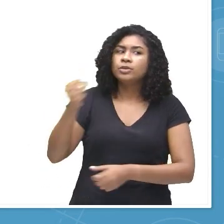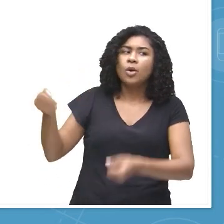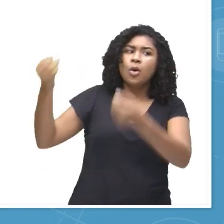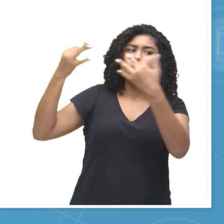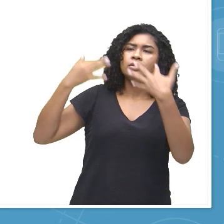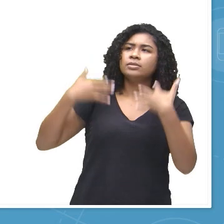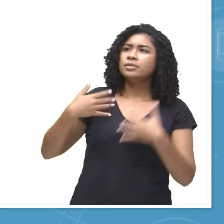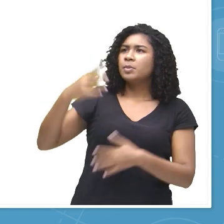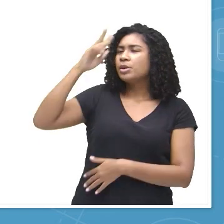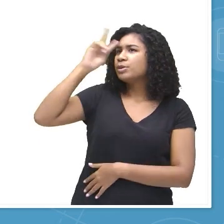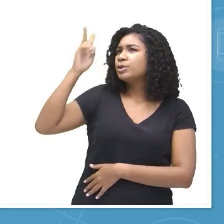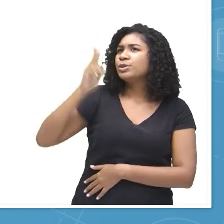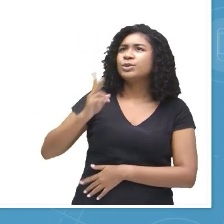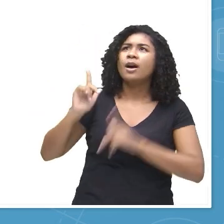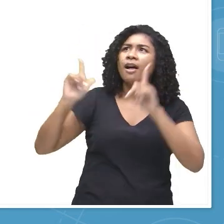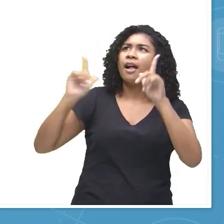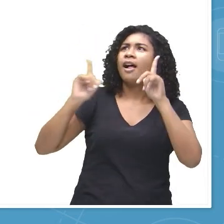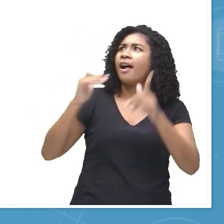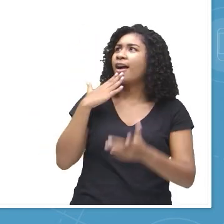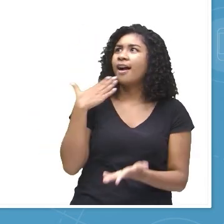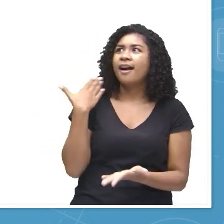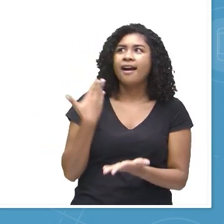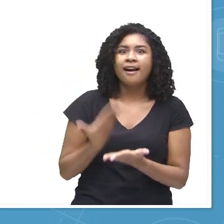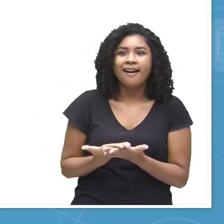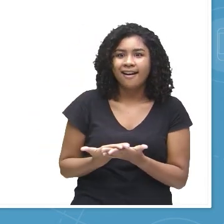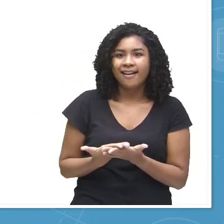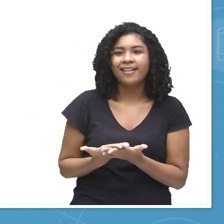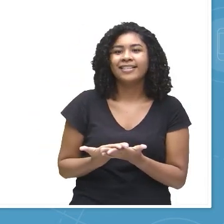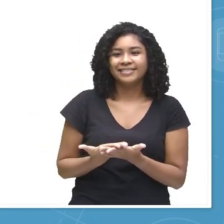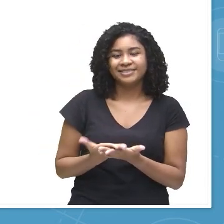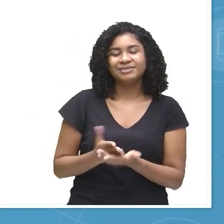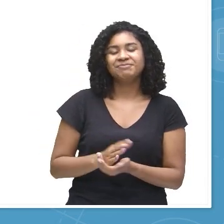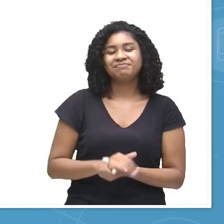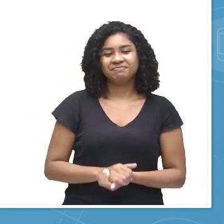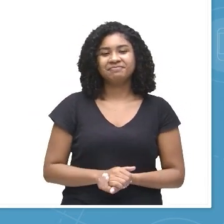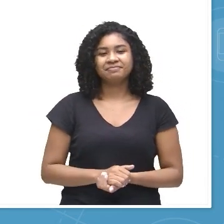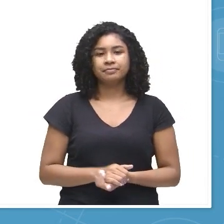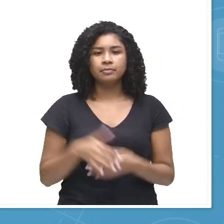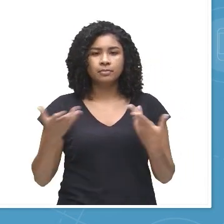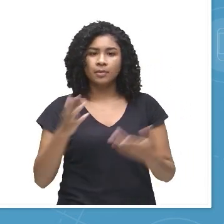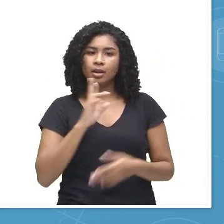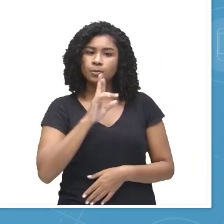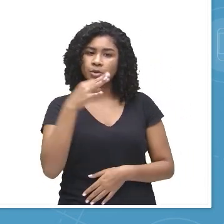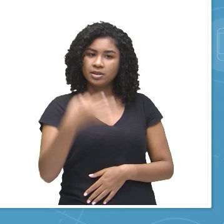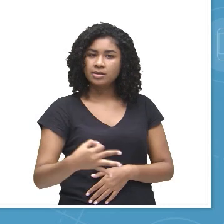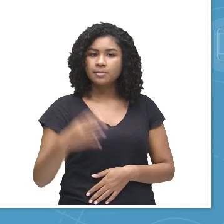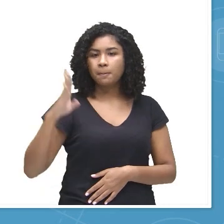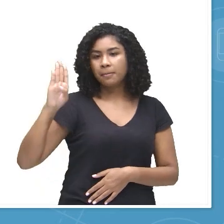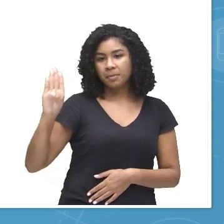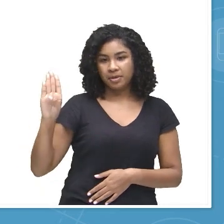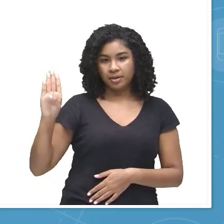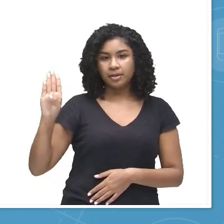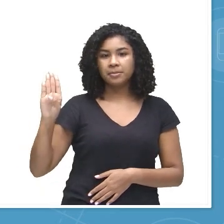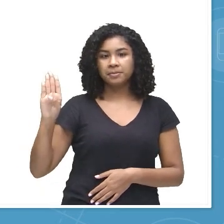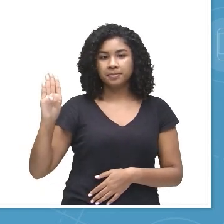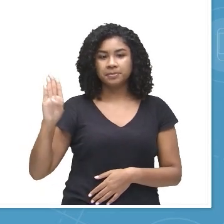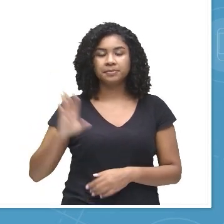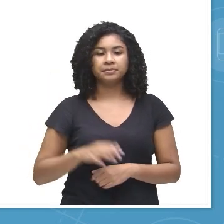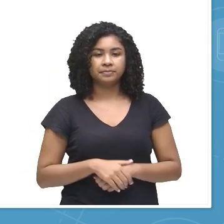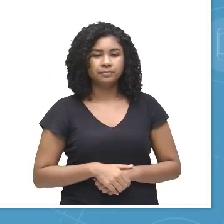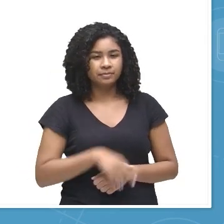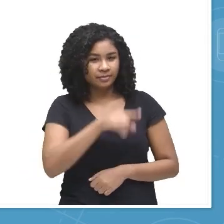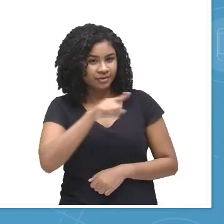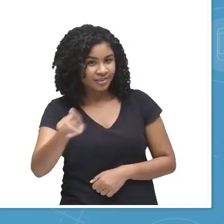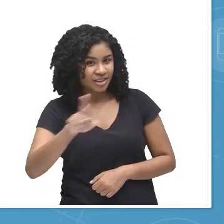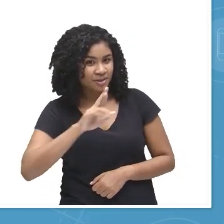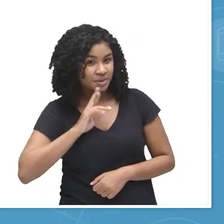época em que ela era adolescente. Então, a resposta correta é a letra B. Aos que acertaram,